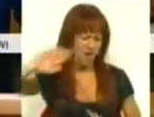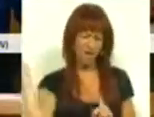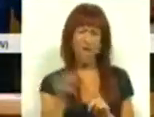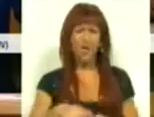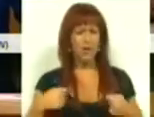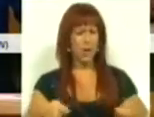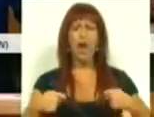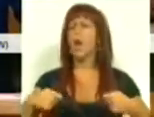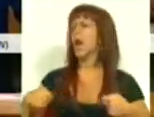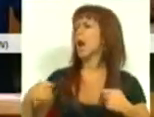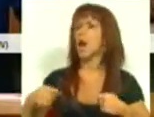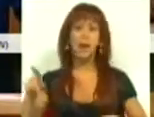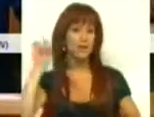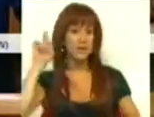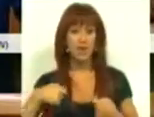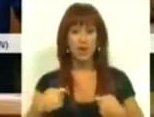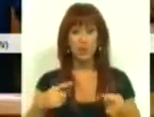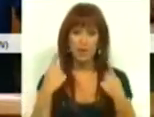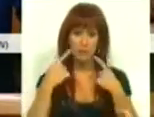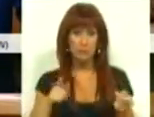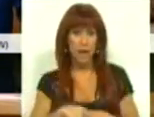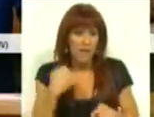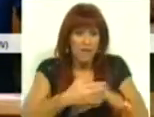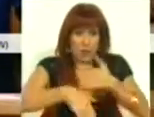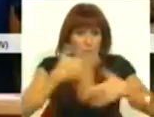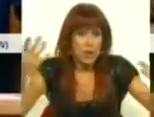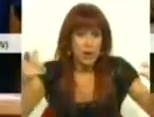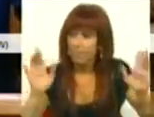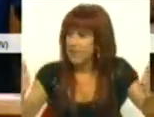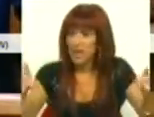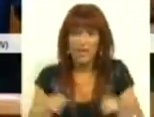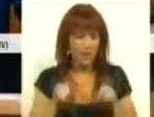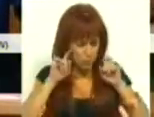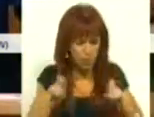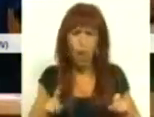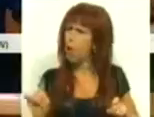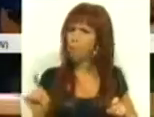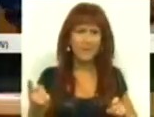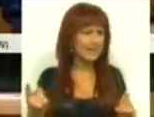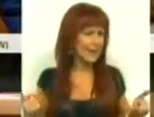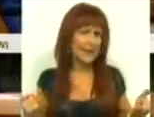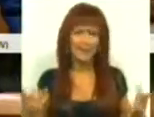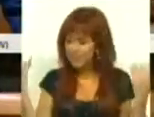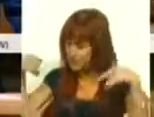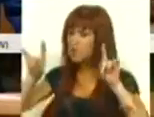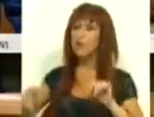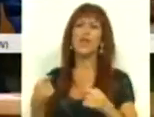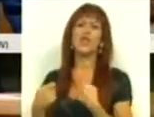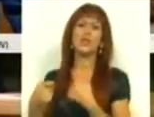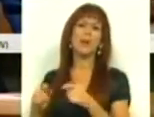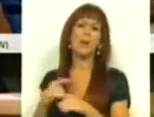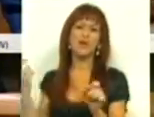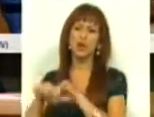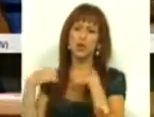condenável despesismo, sobretudo na vertente das despesas de funcionamento, que deviam ter sido controladas e não foram, mas também nas